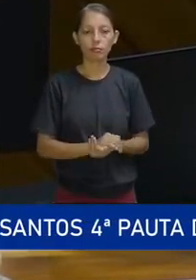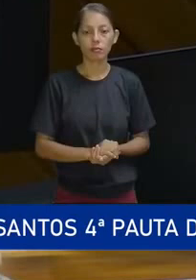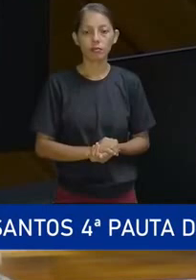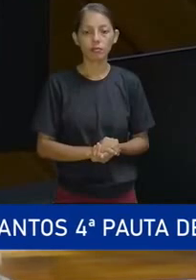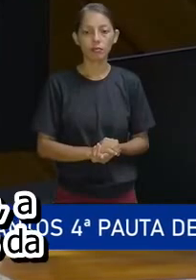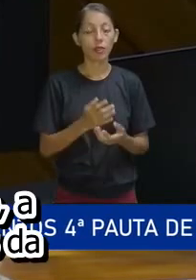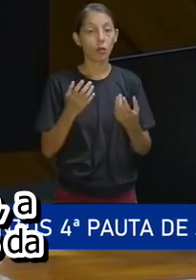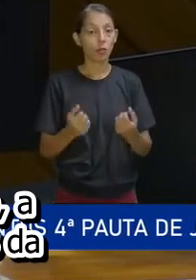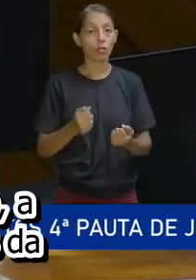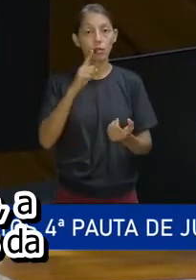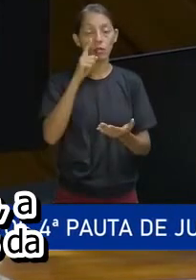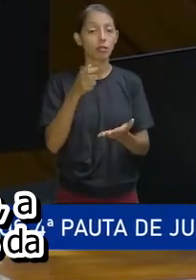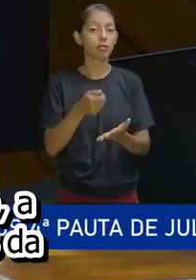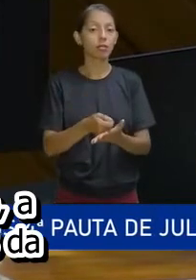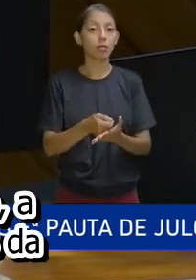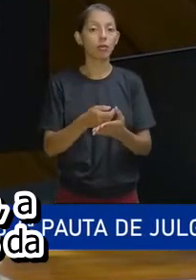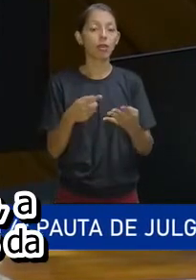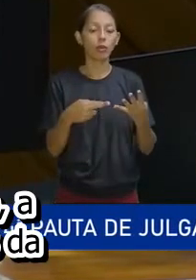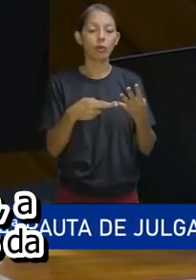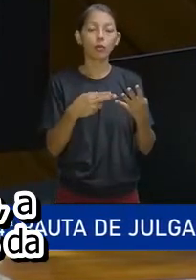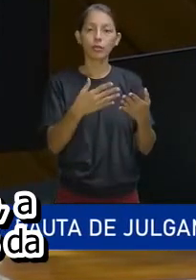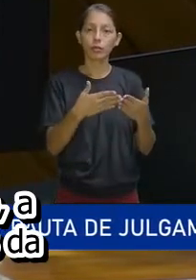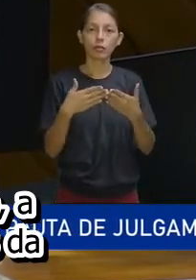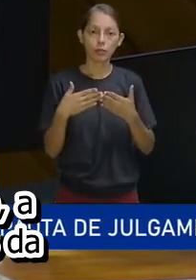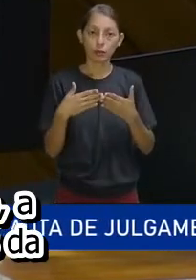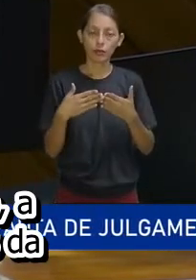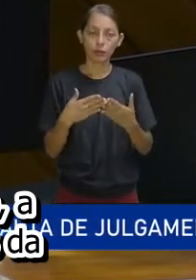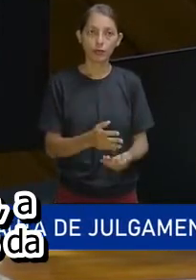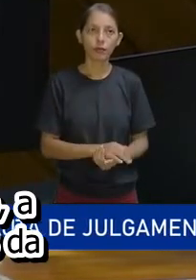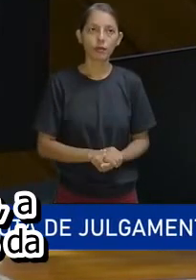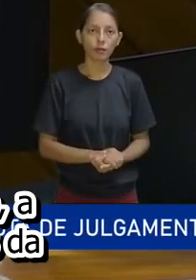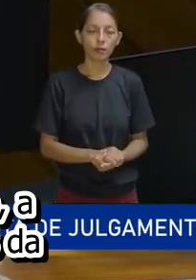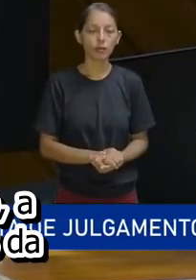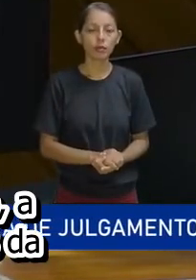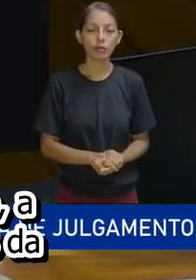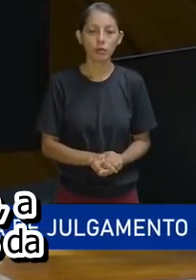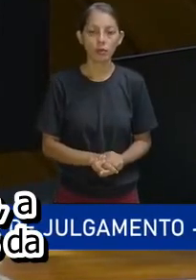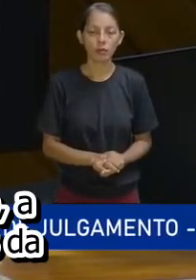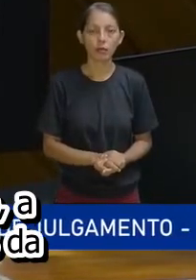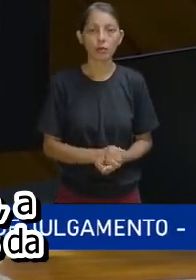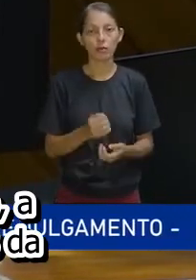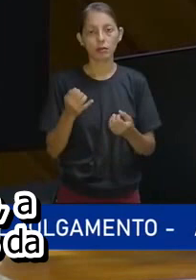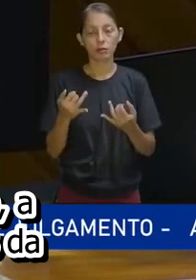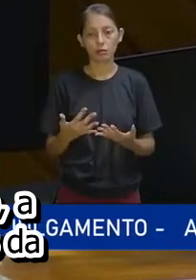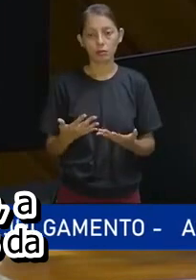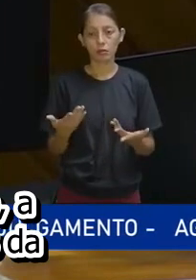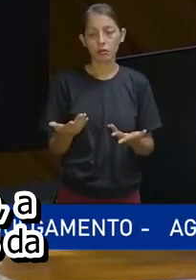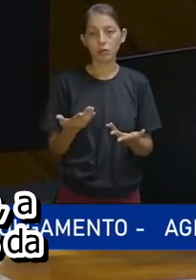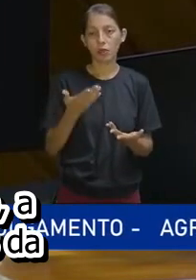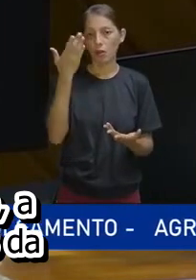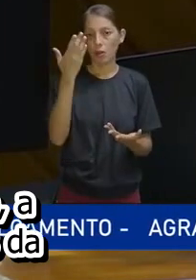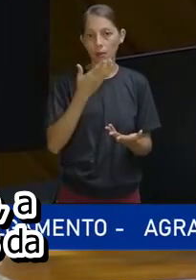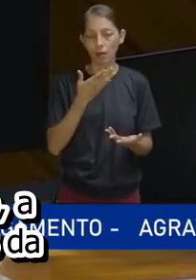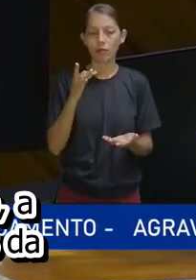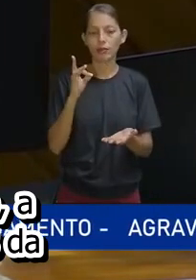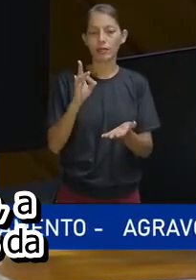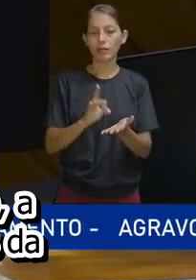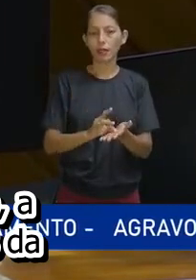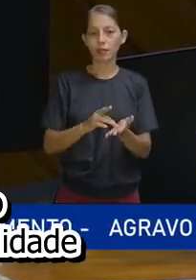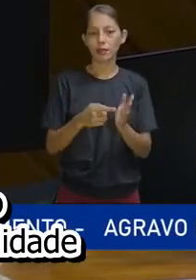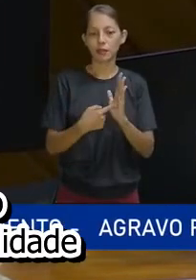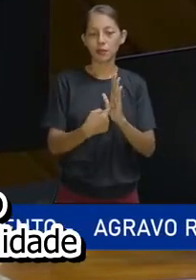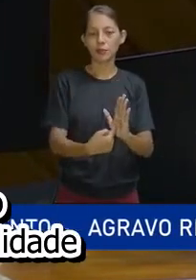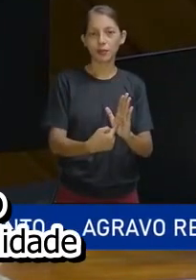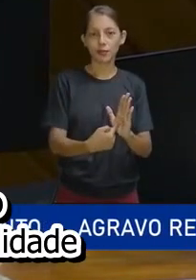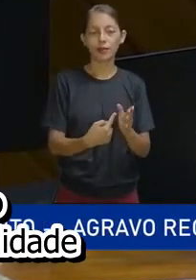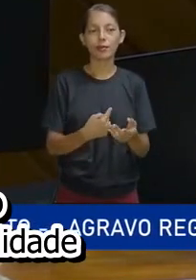inadmitida. Em suas razões recursais, ele reitera, em síntese, a tese de legalidade das provas coligidas nos autos da